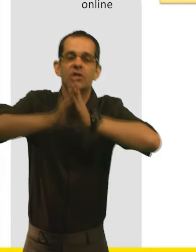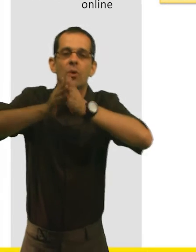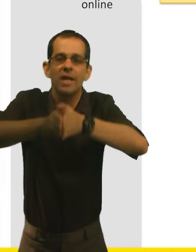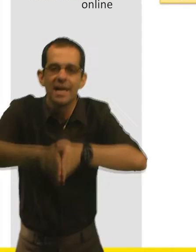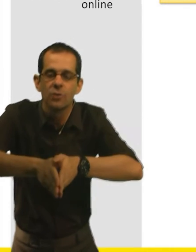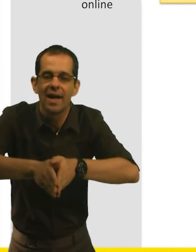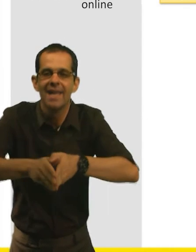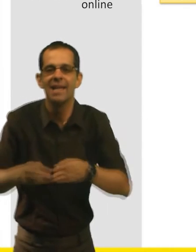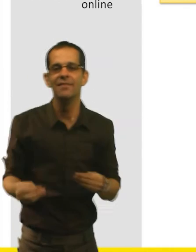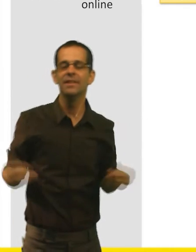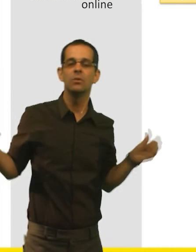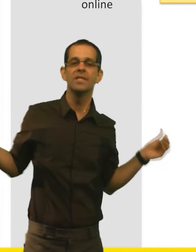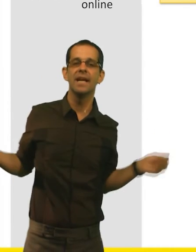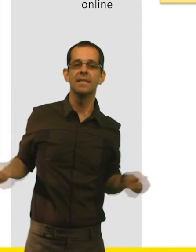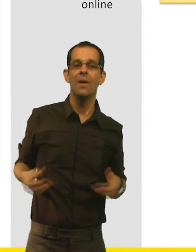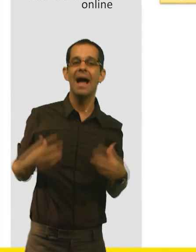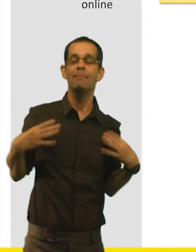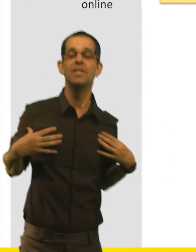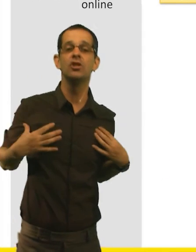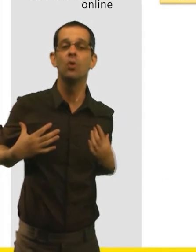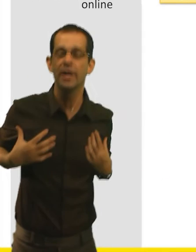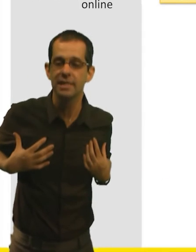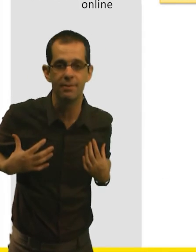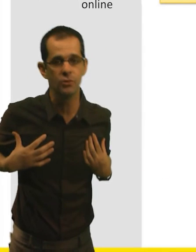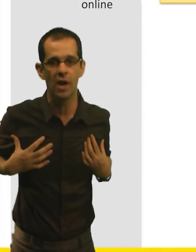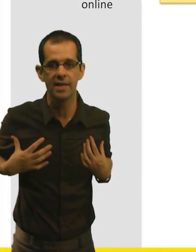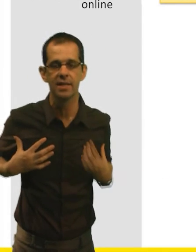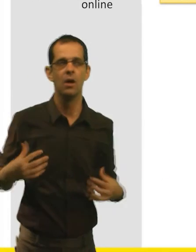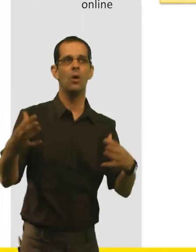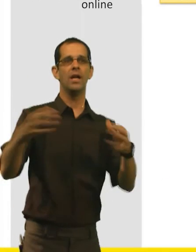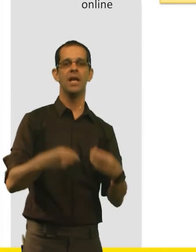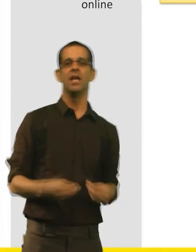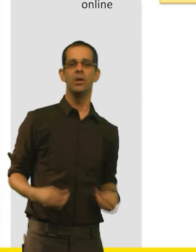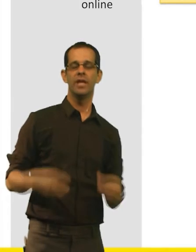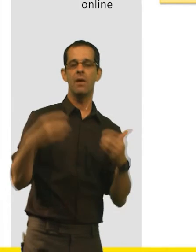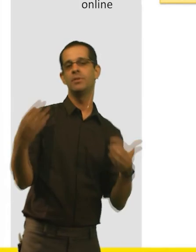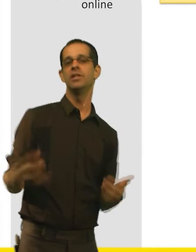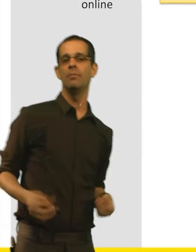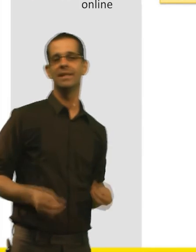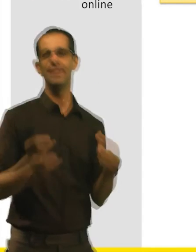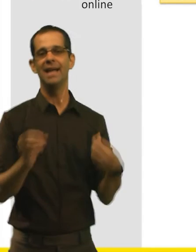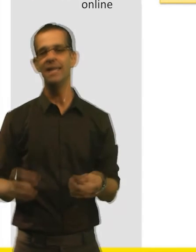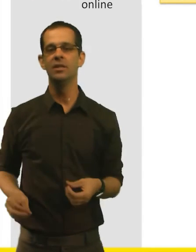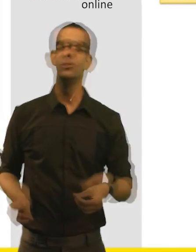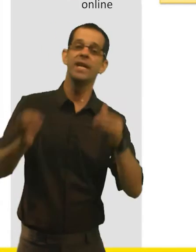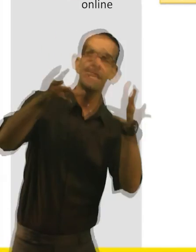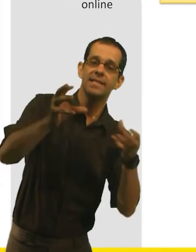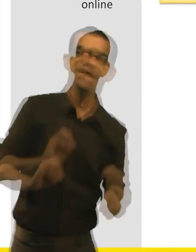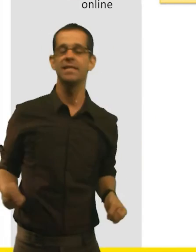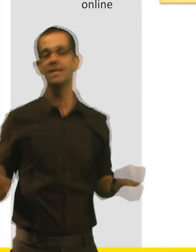pode escolher a sua carreira levando em consideração aptidões pessoais. Olha, eu tenho aptidão para trabalhar